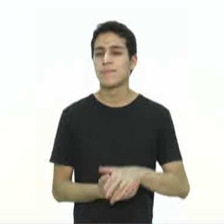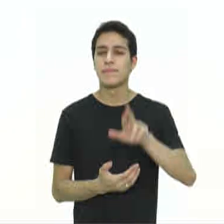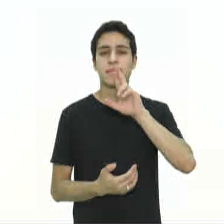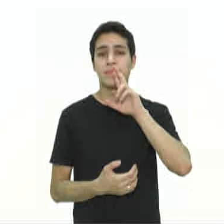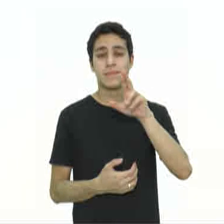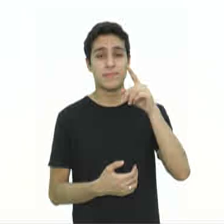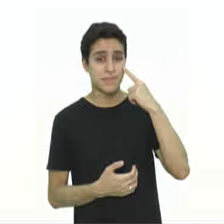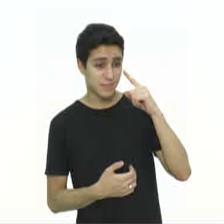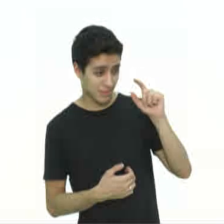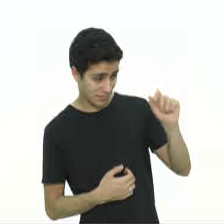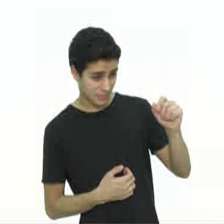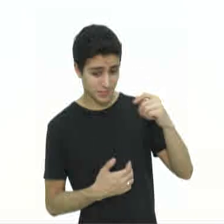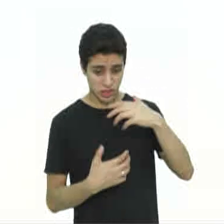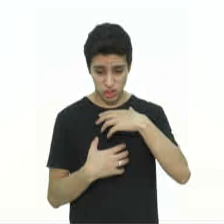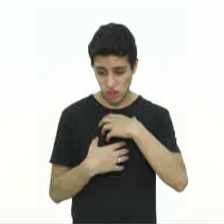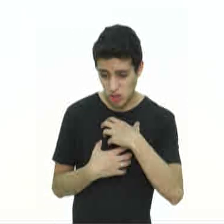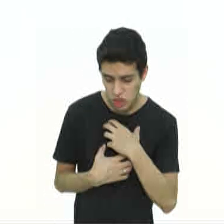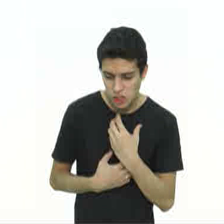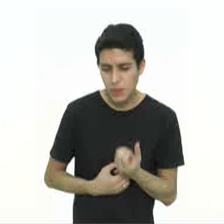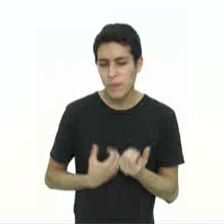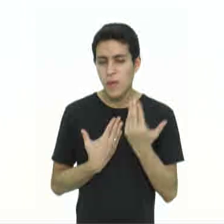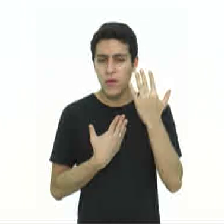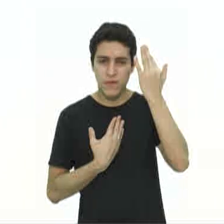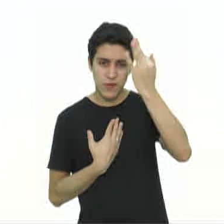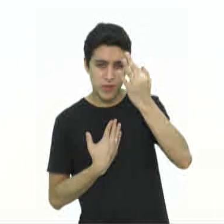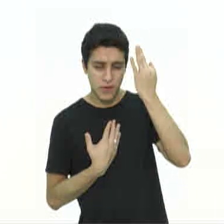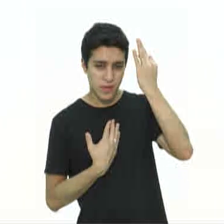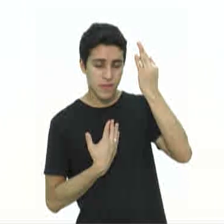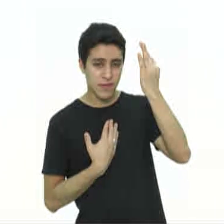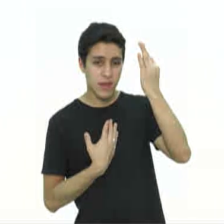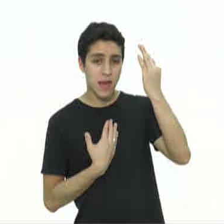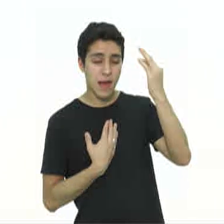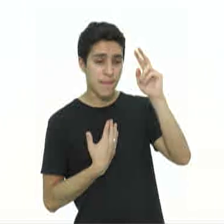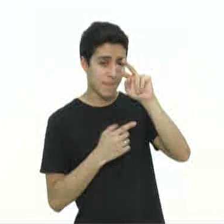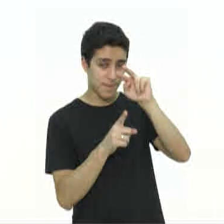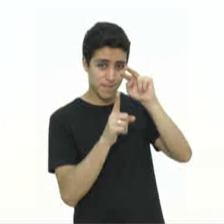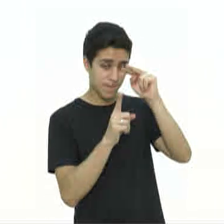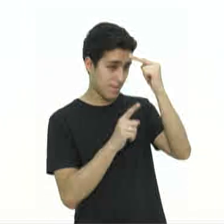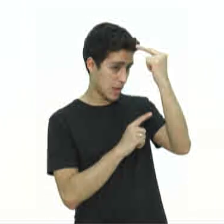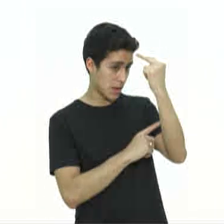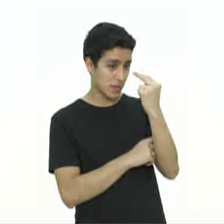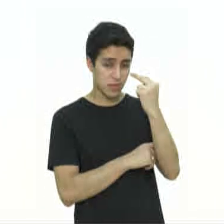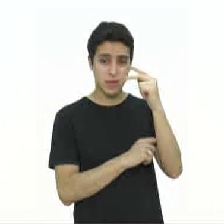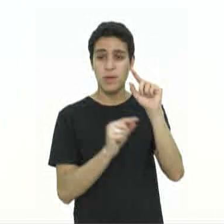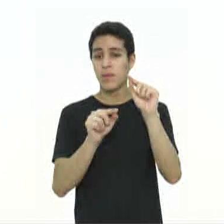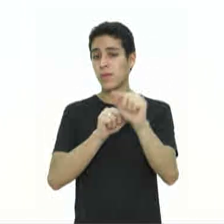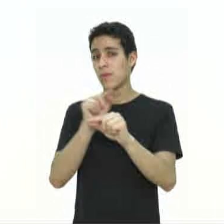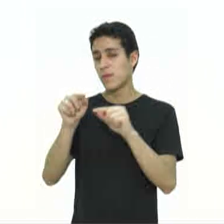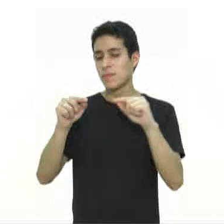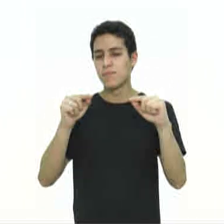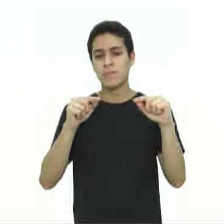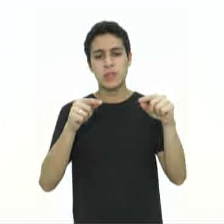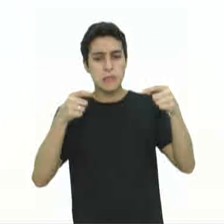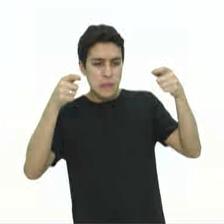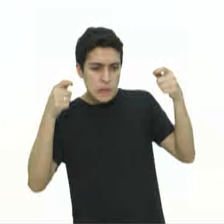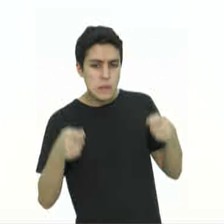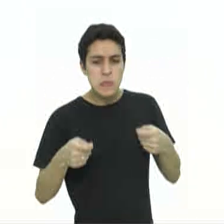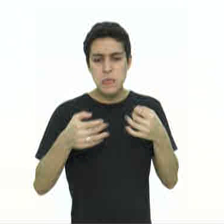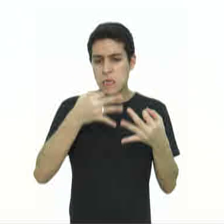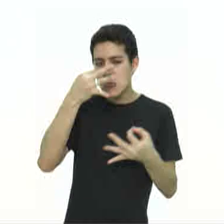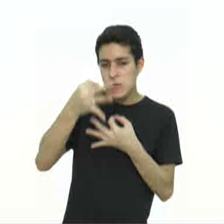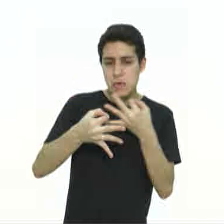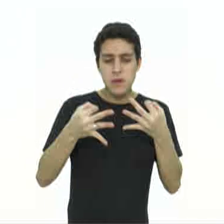Resposta A. A forma de exposição da filosofia platônica é o diálogo e o conhecimento funda-se no rigor interno das argumentações,